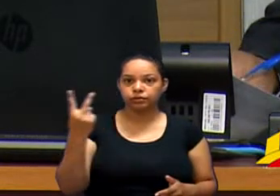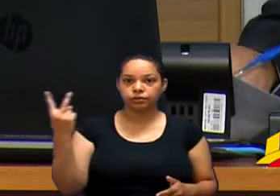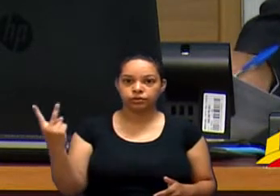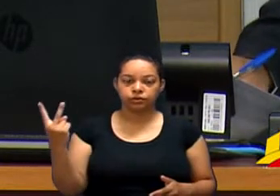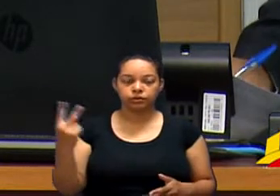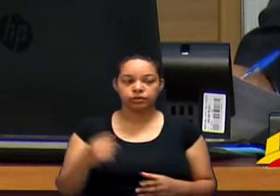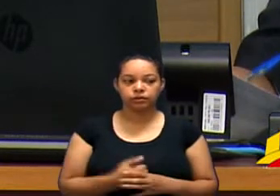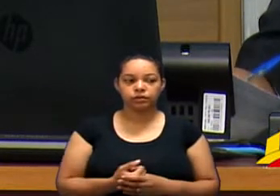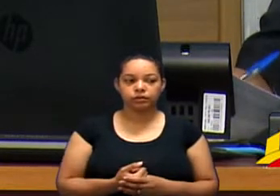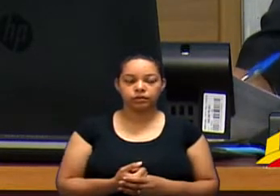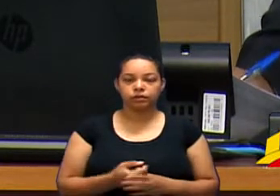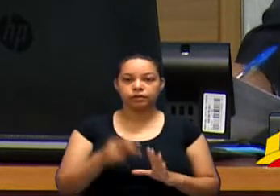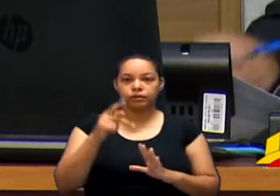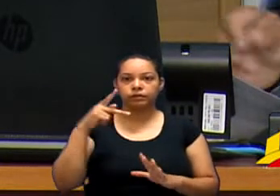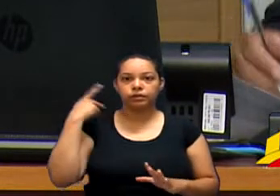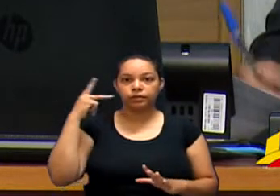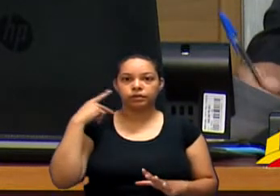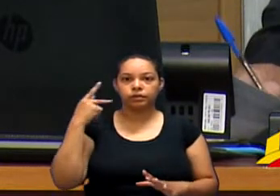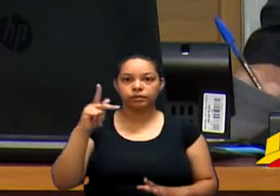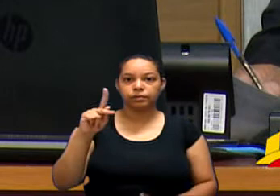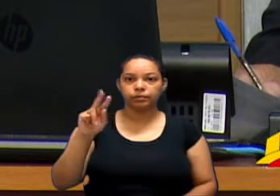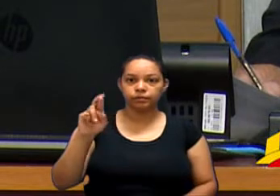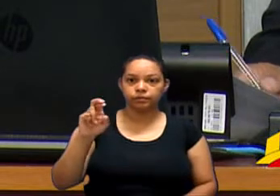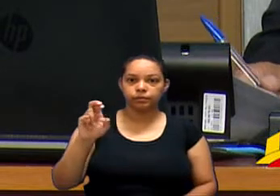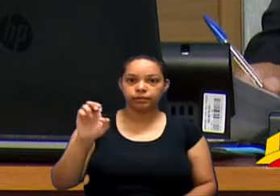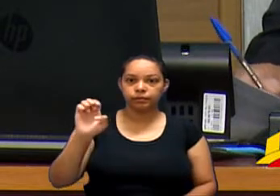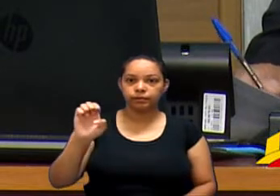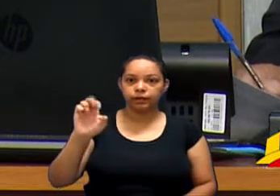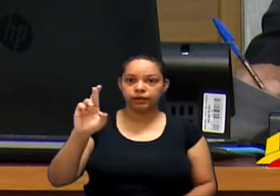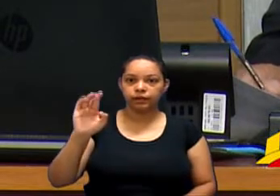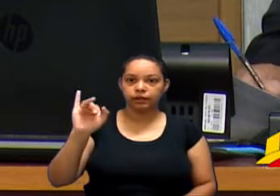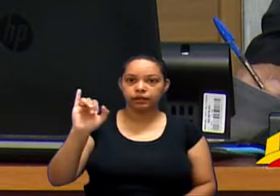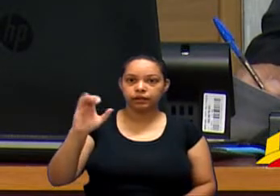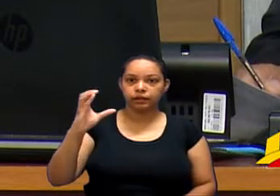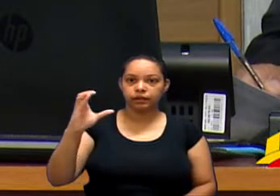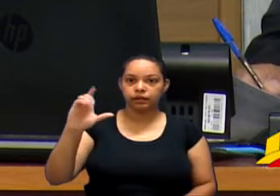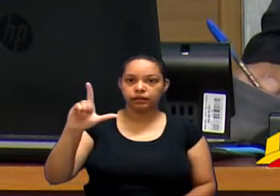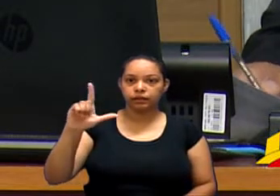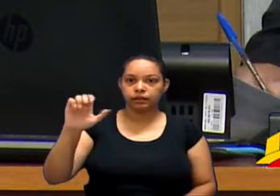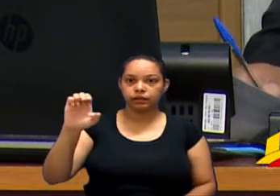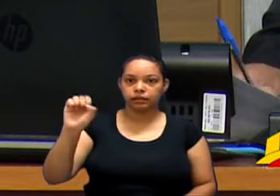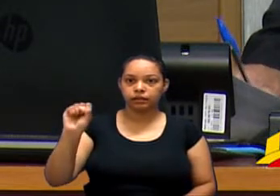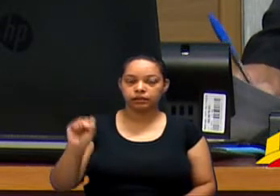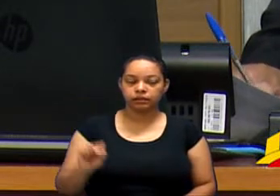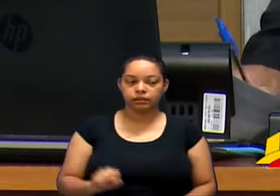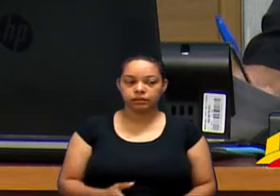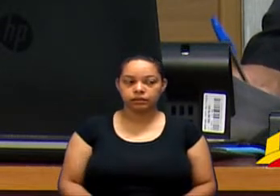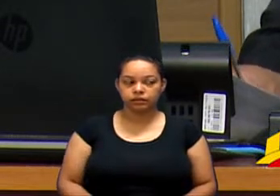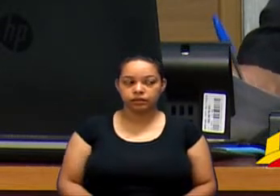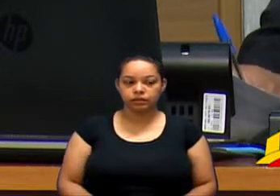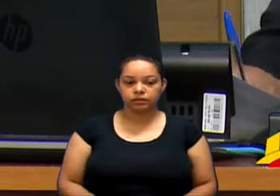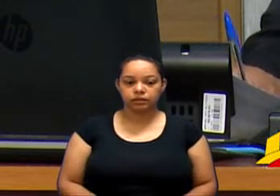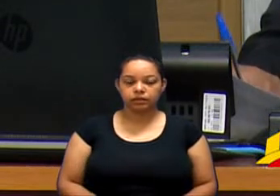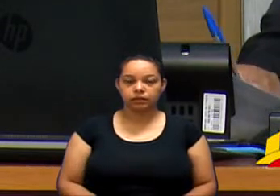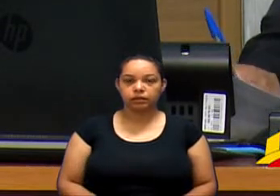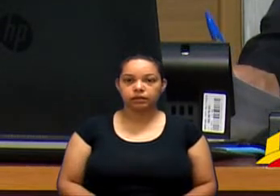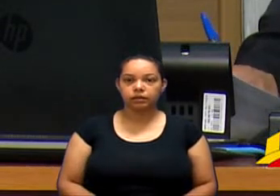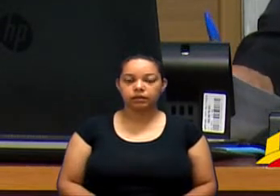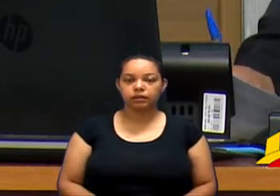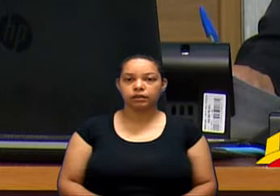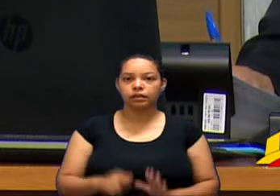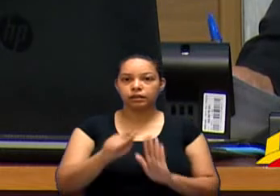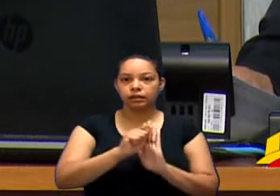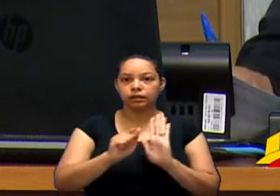Péricles que da nova redação artigos artigo inciso segundo do artigo 66